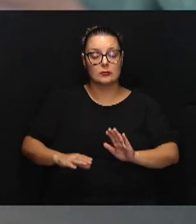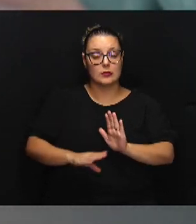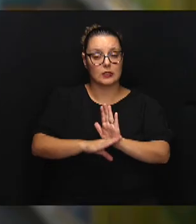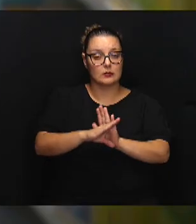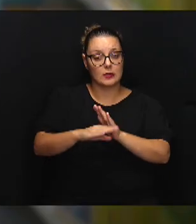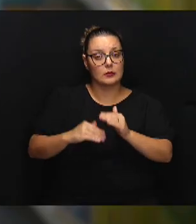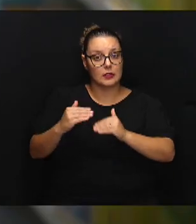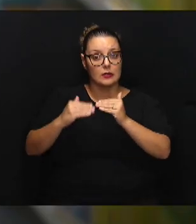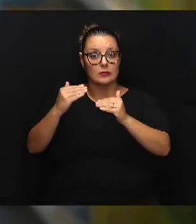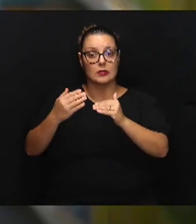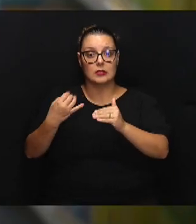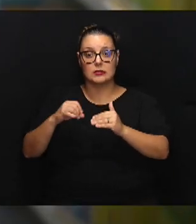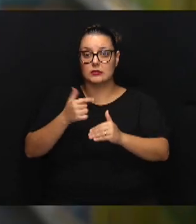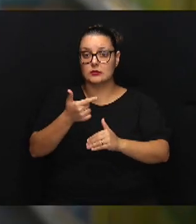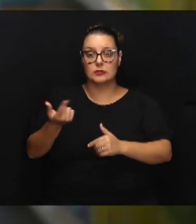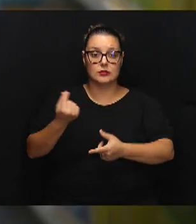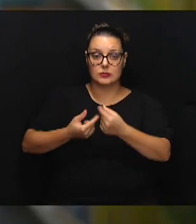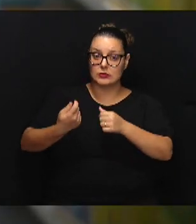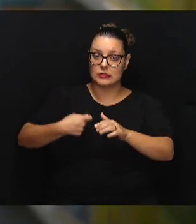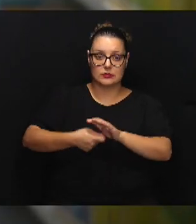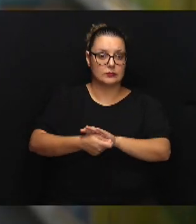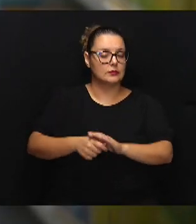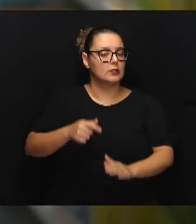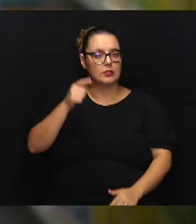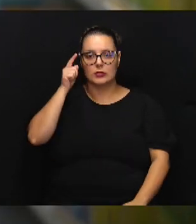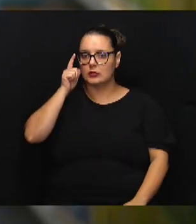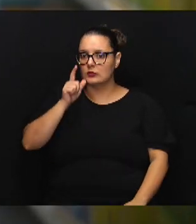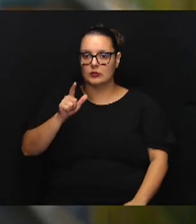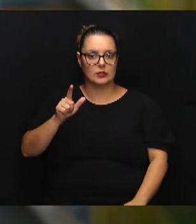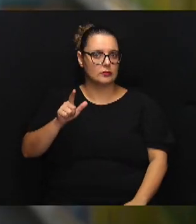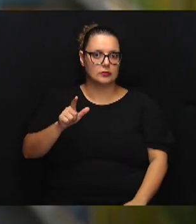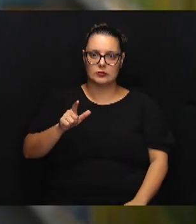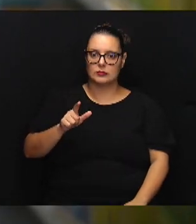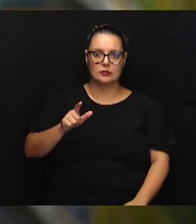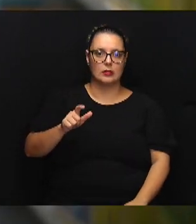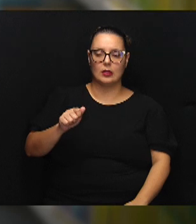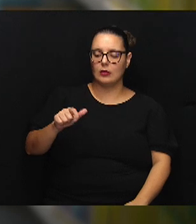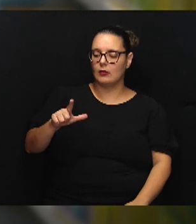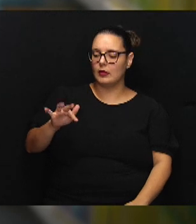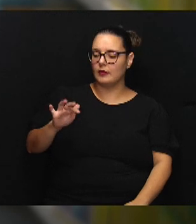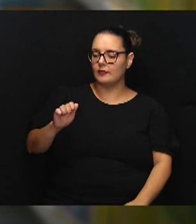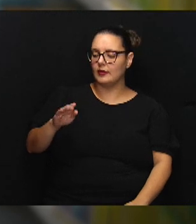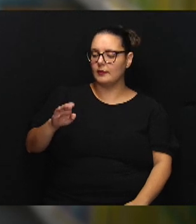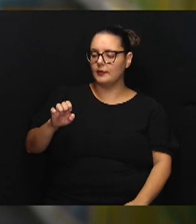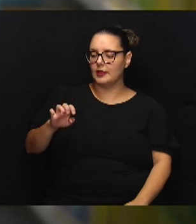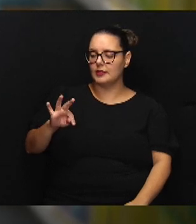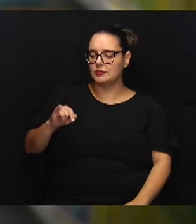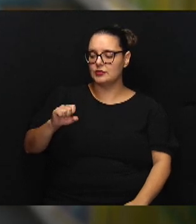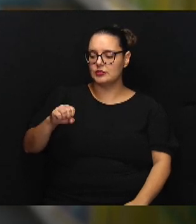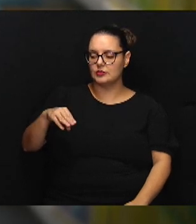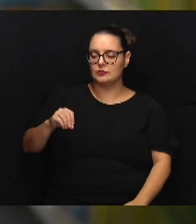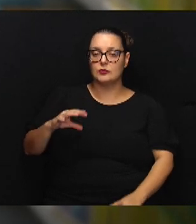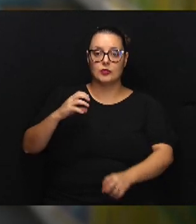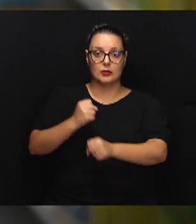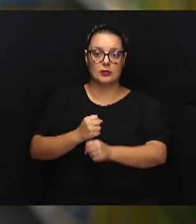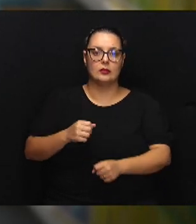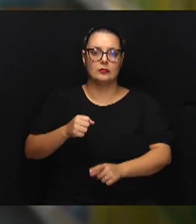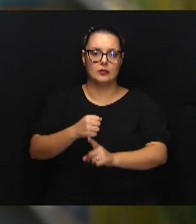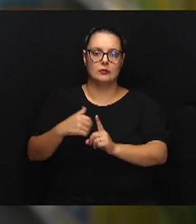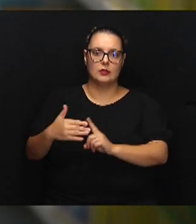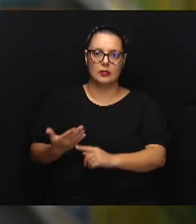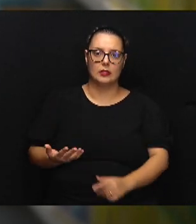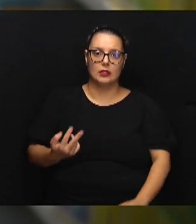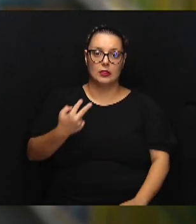tiver investimentos nesse ponto, a gente não vai chegar ao alfabetismo pleno na maior parte da população, né? Então, não